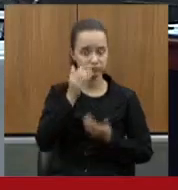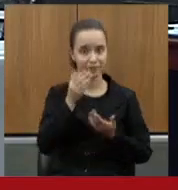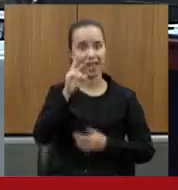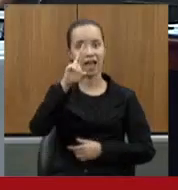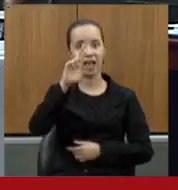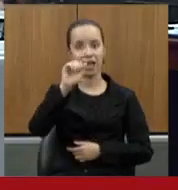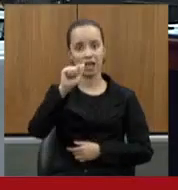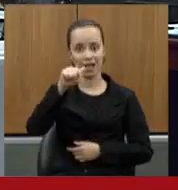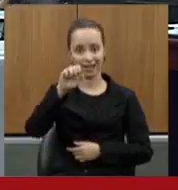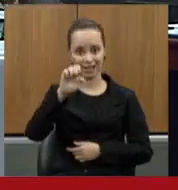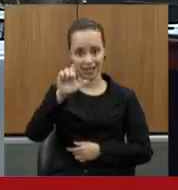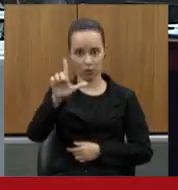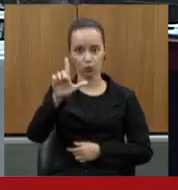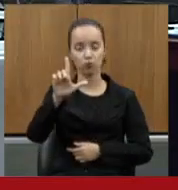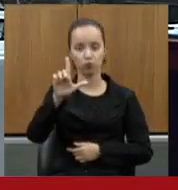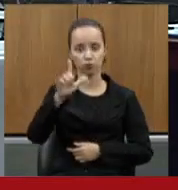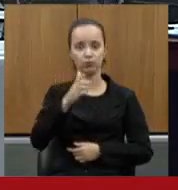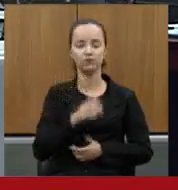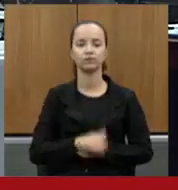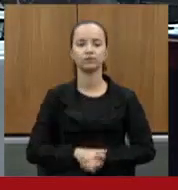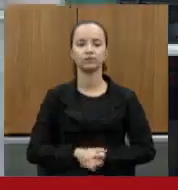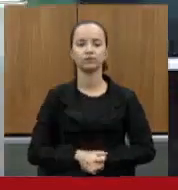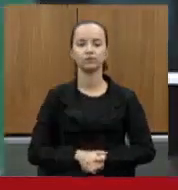Raquel Gomes de Souza da Costa Dias.